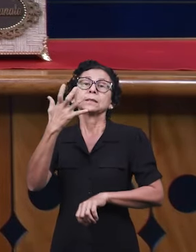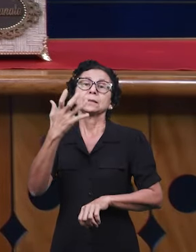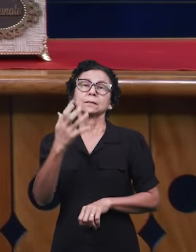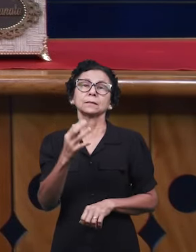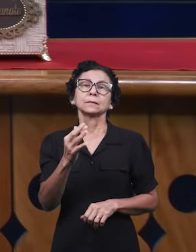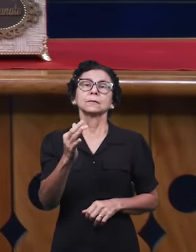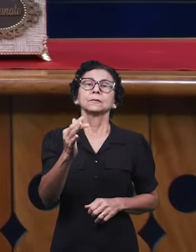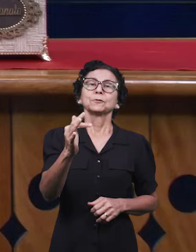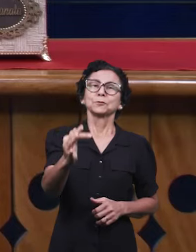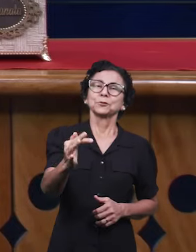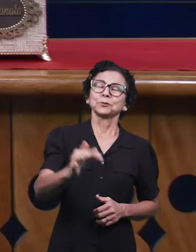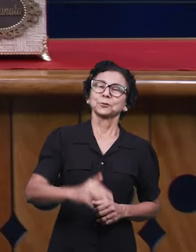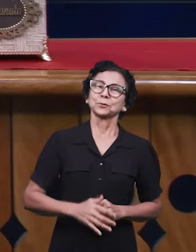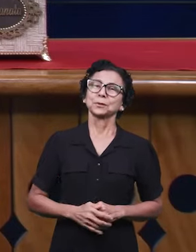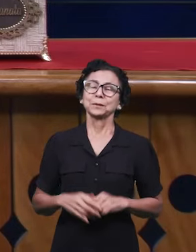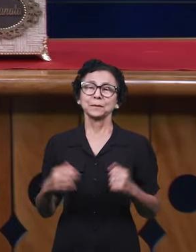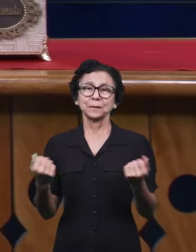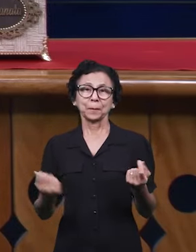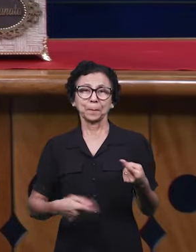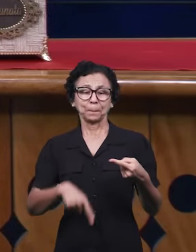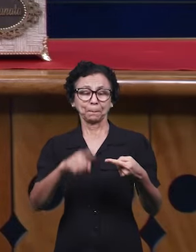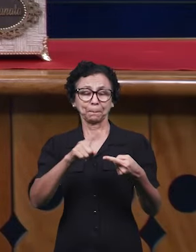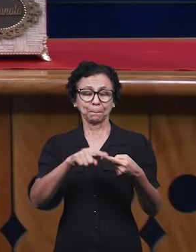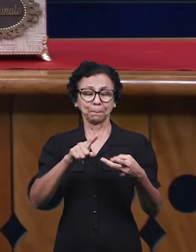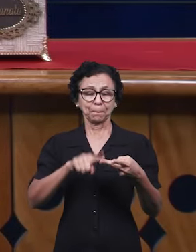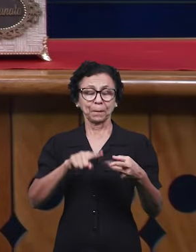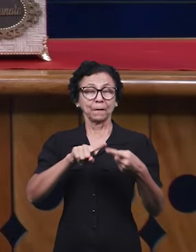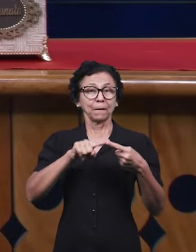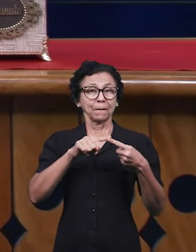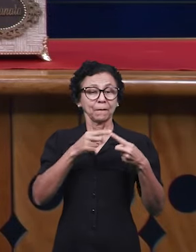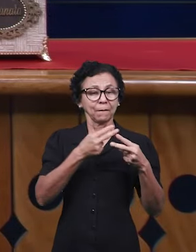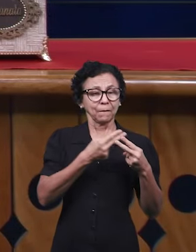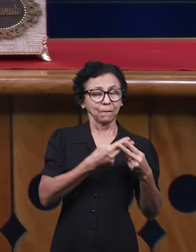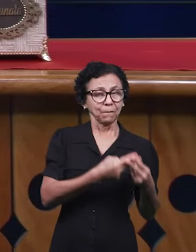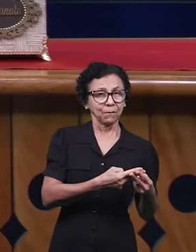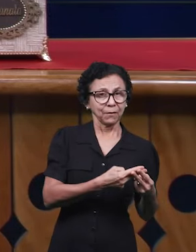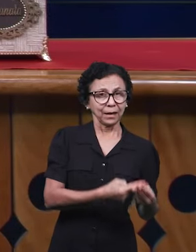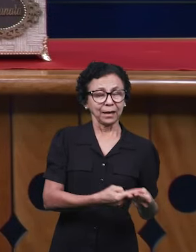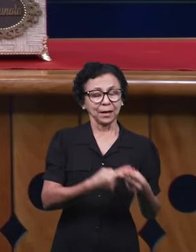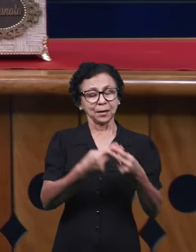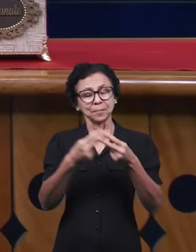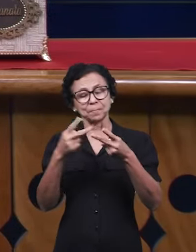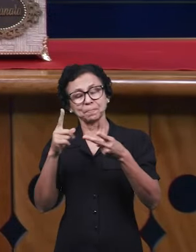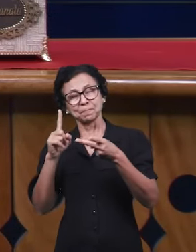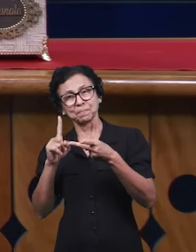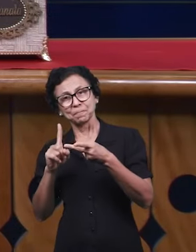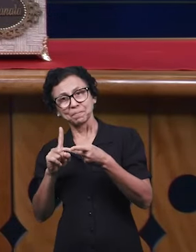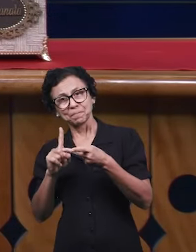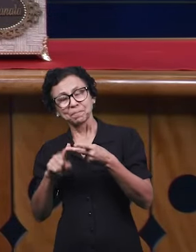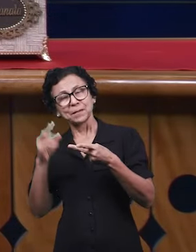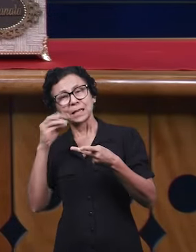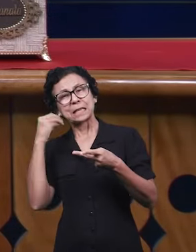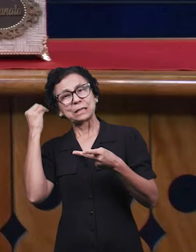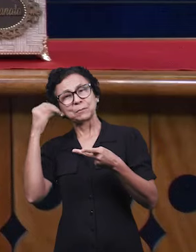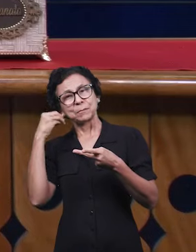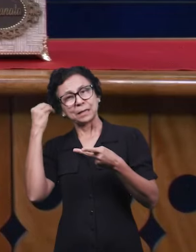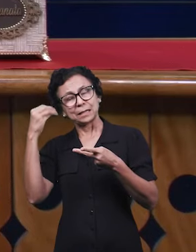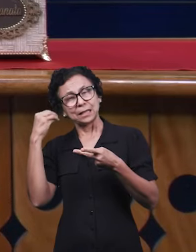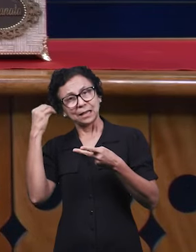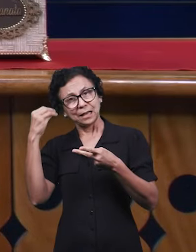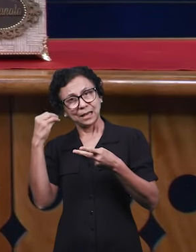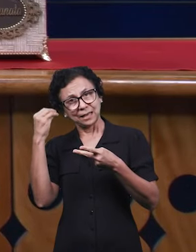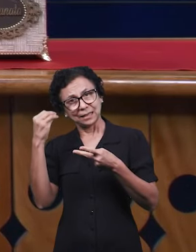Então, a fé caminha, cresce no caminho da